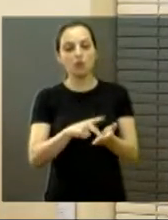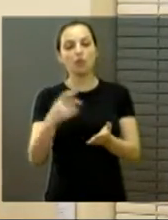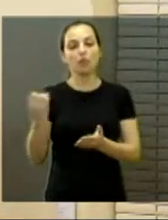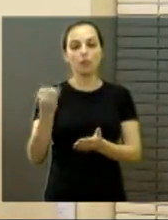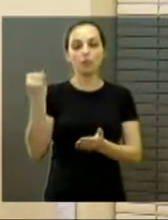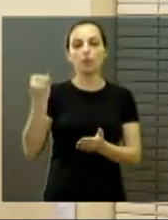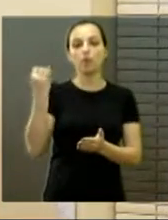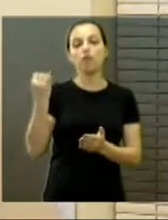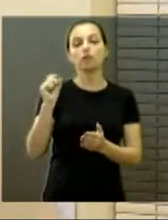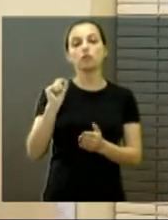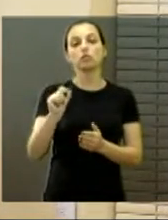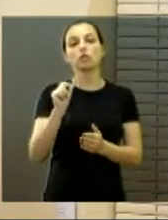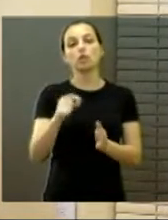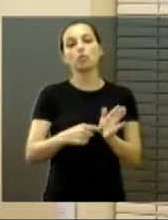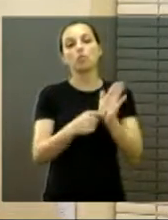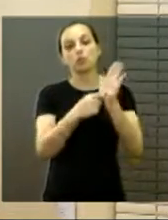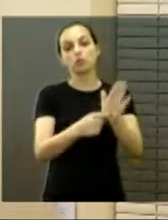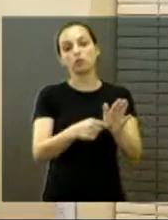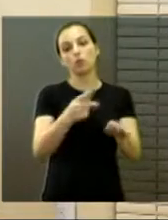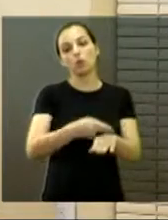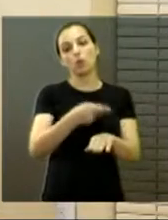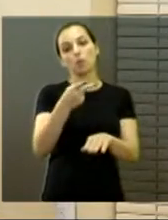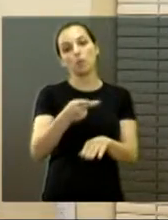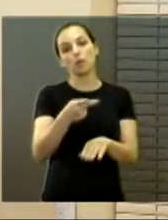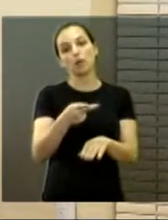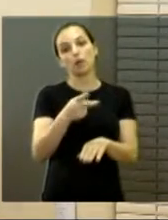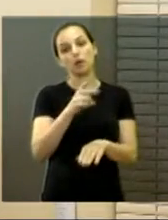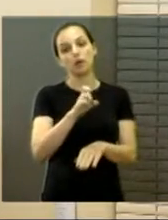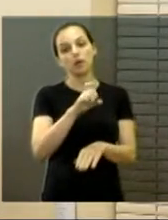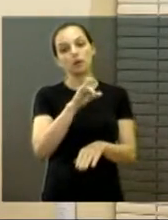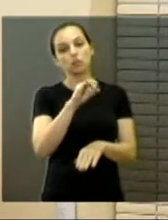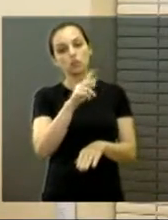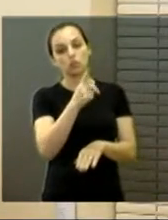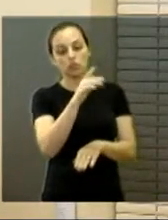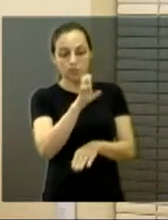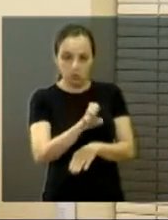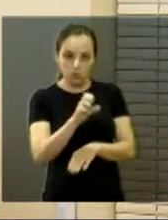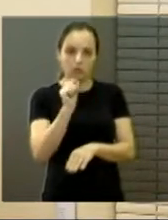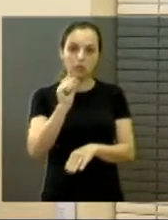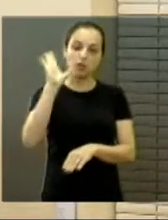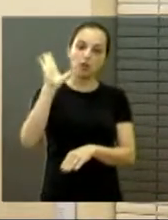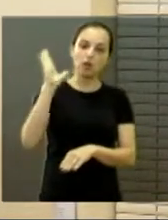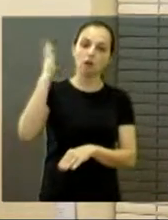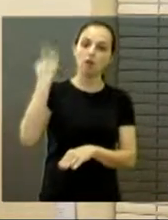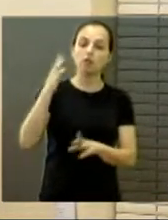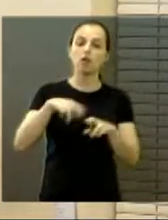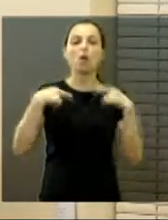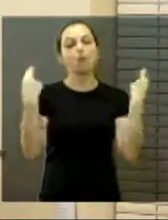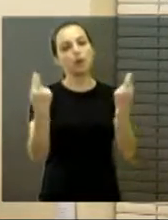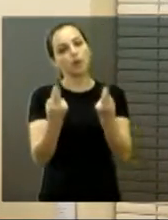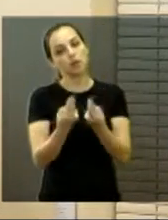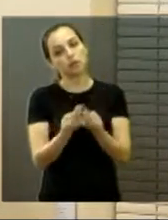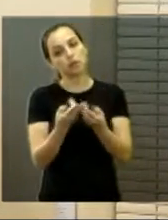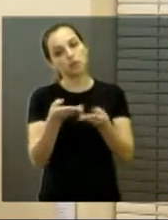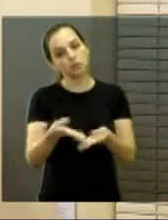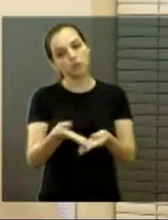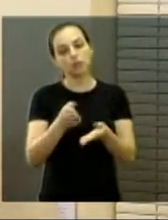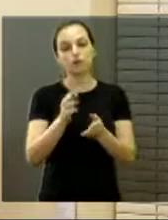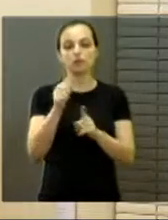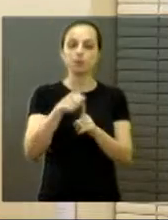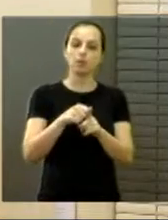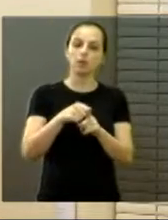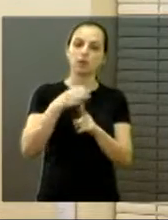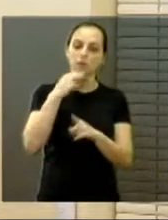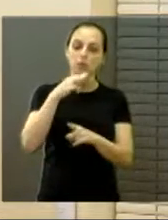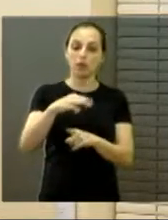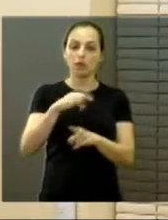e determinou pela entrega do prêmio à irmã Edith, e a gente deveria realizar uma cerimônia, um ato nesse mês.